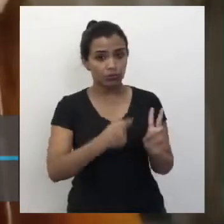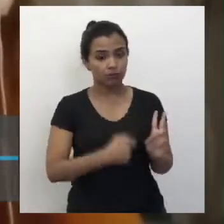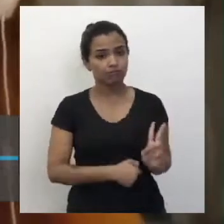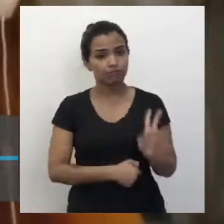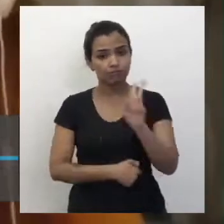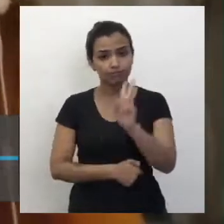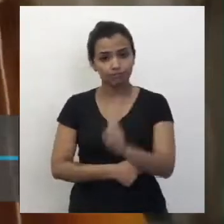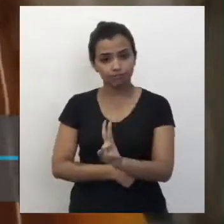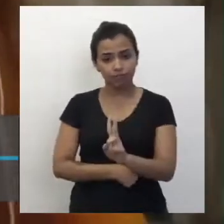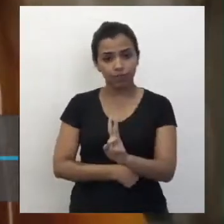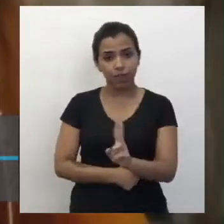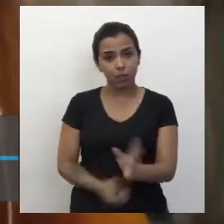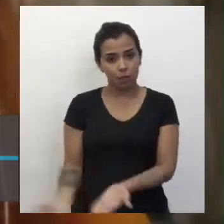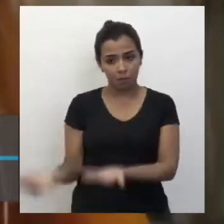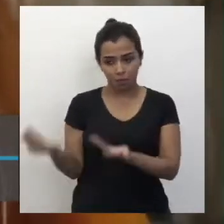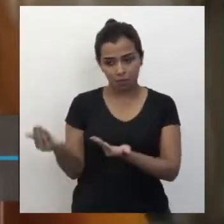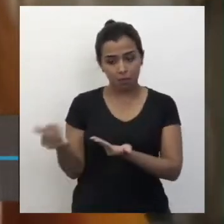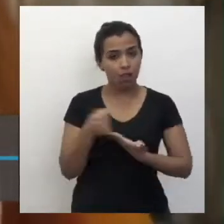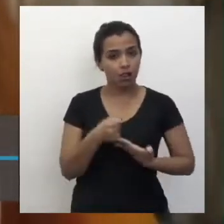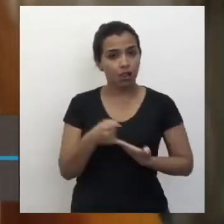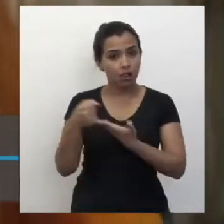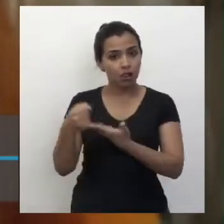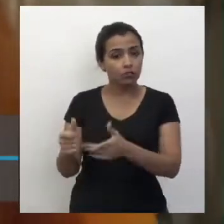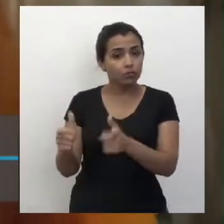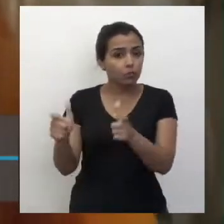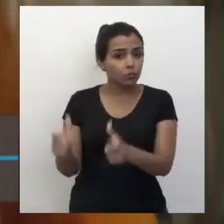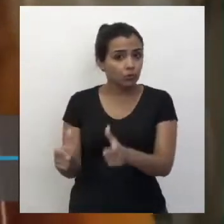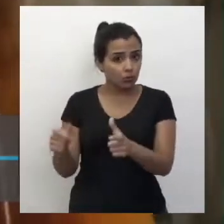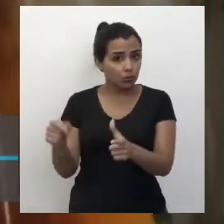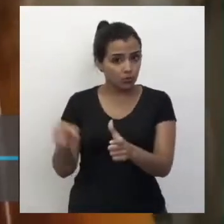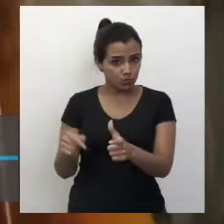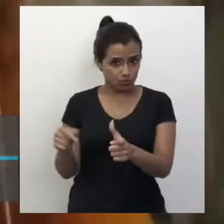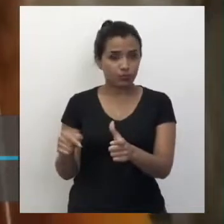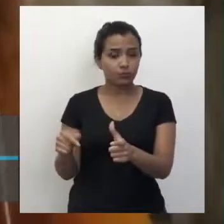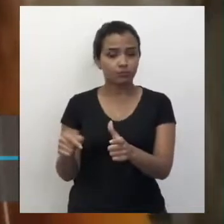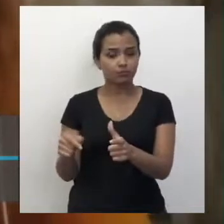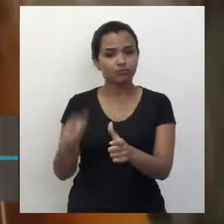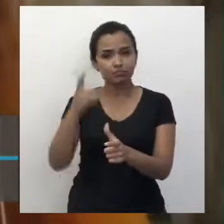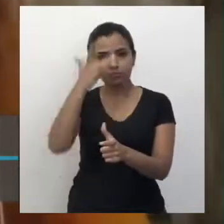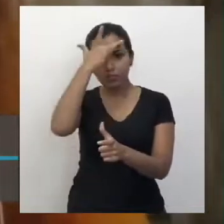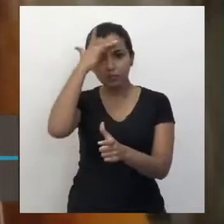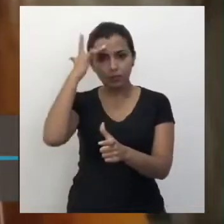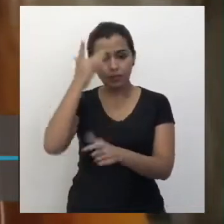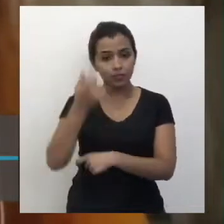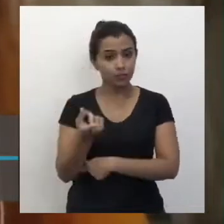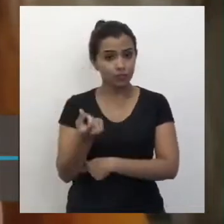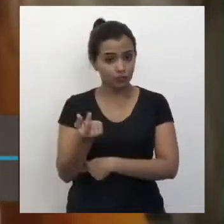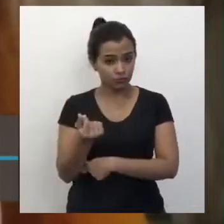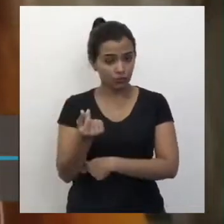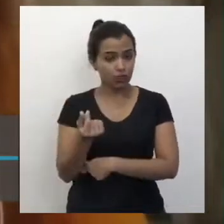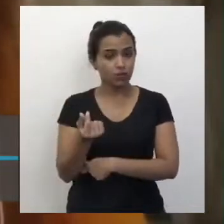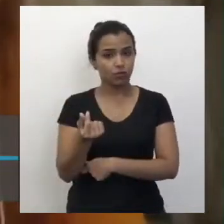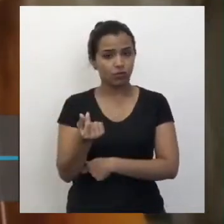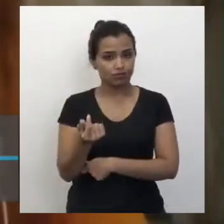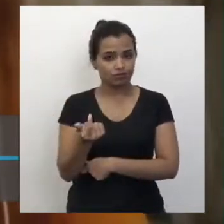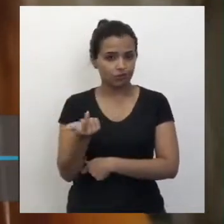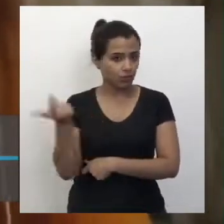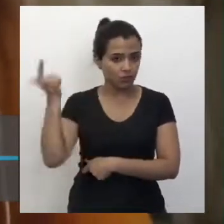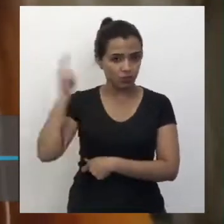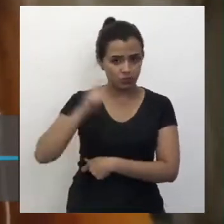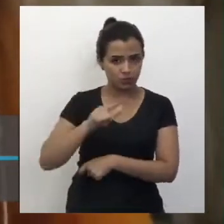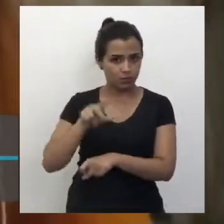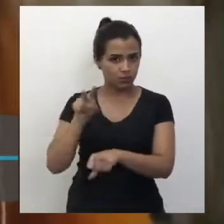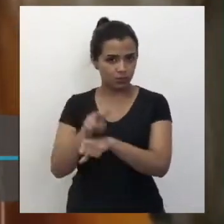dos enjeitados, onde pessoas que não possuíam condições de criar, né,